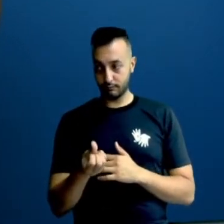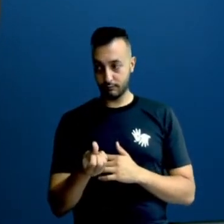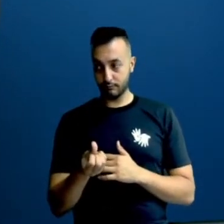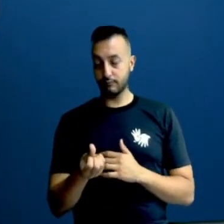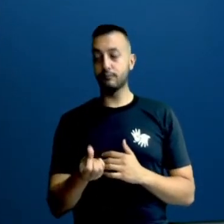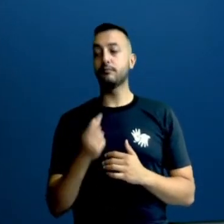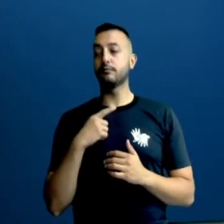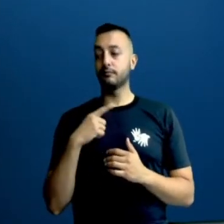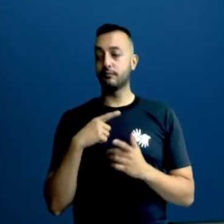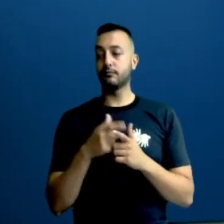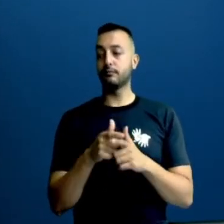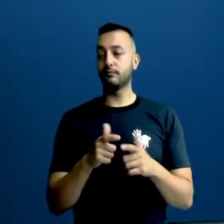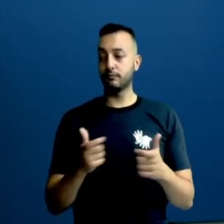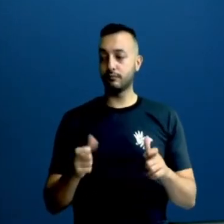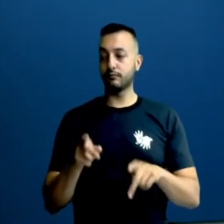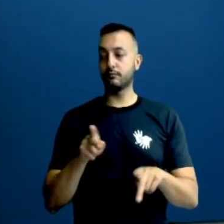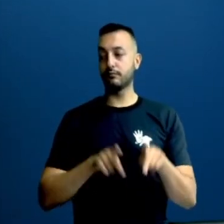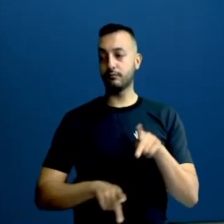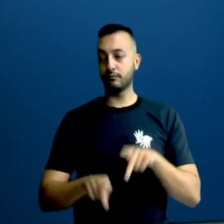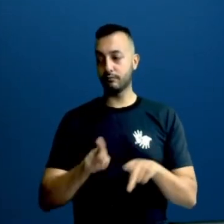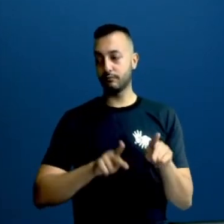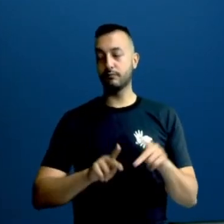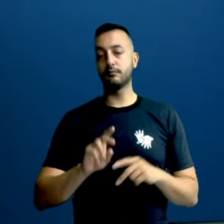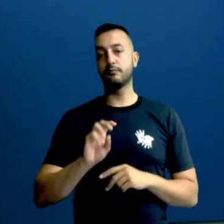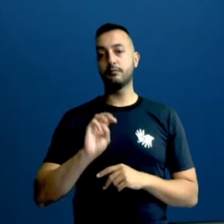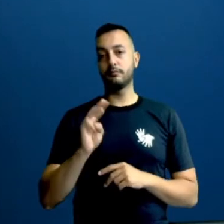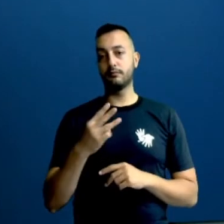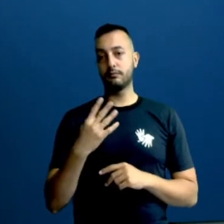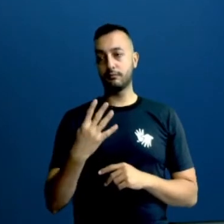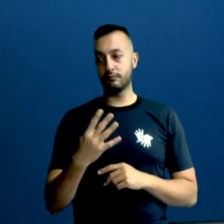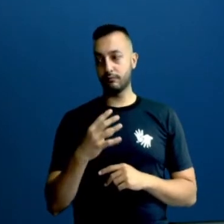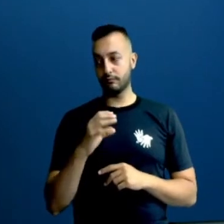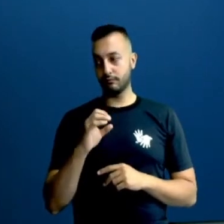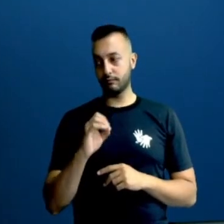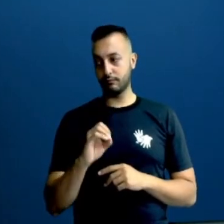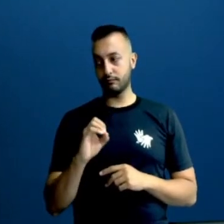2016, houve um aumento populacional de